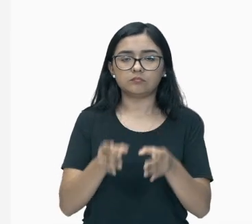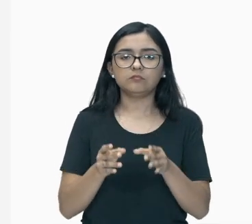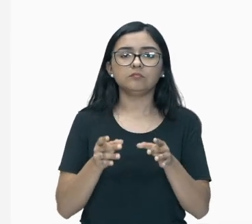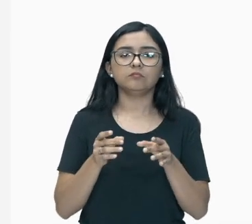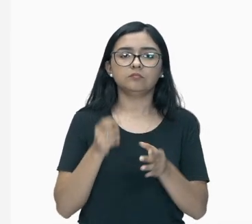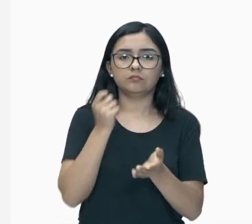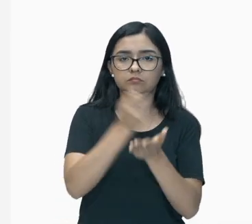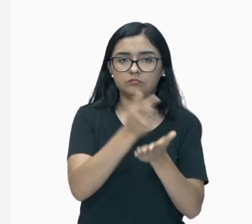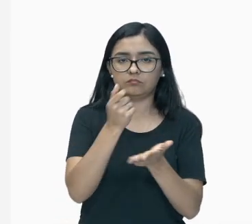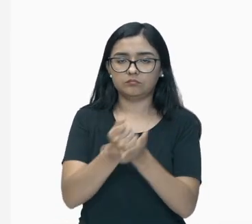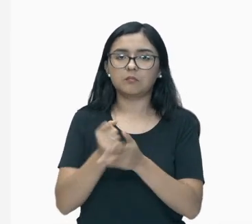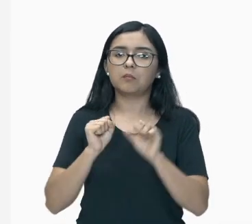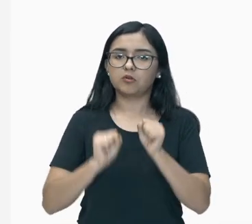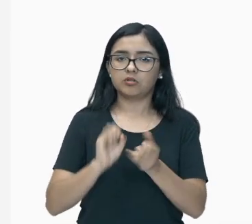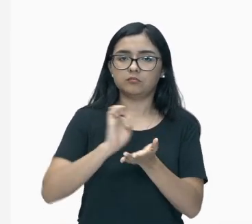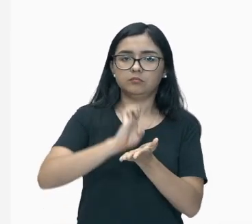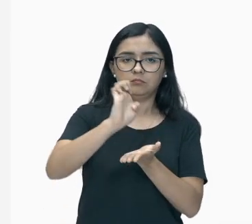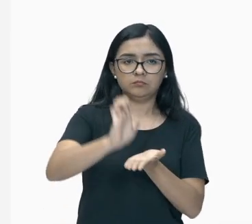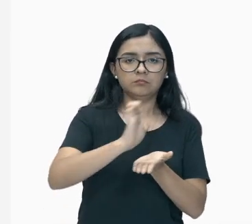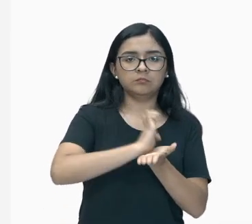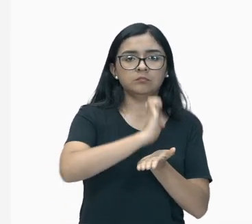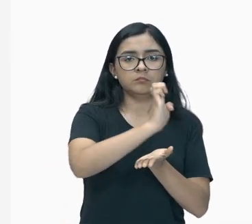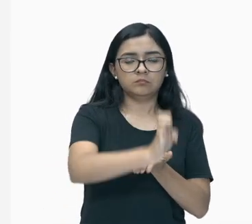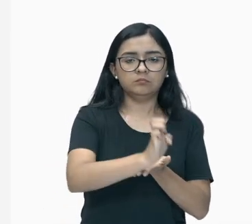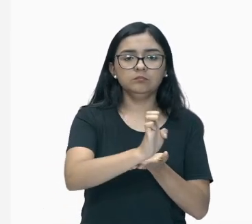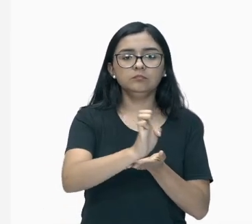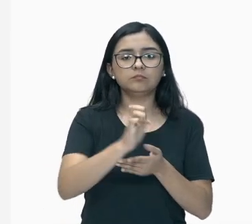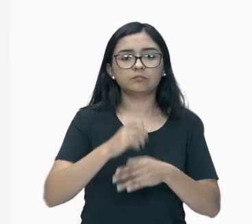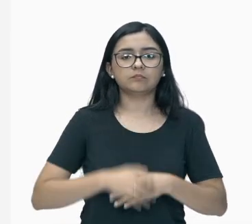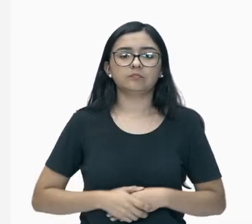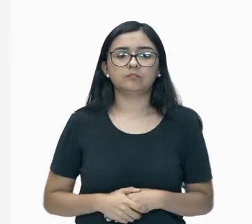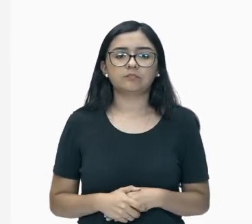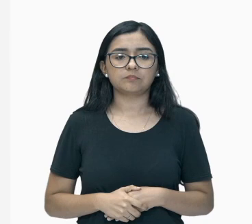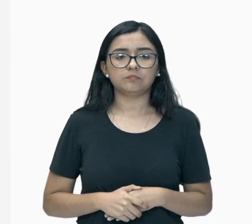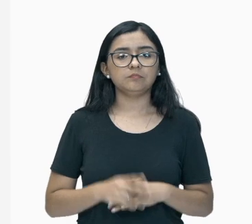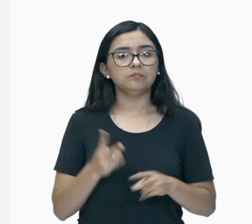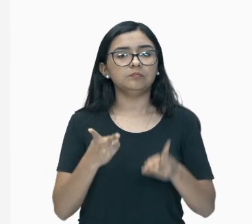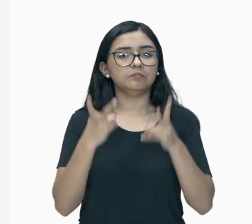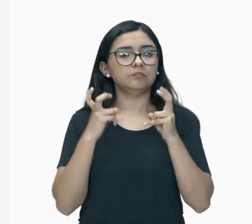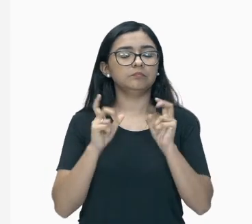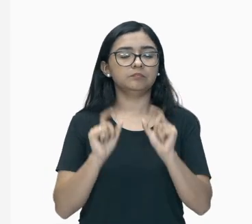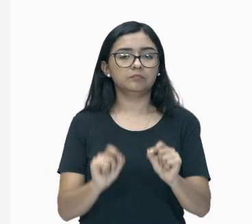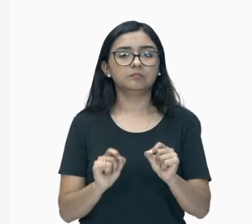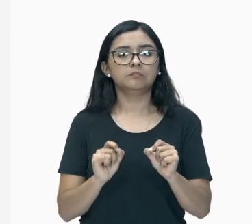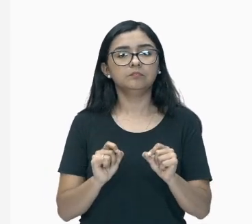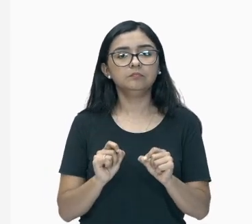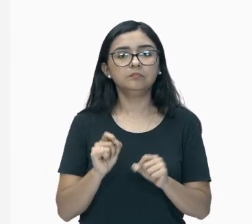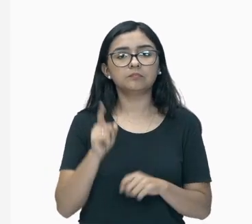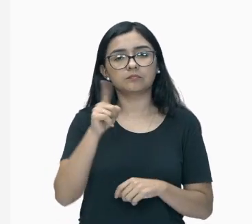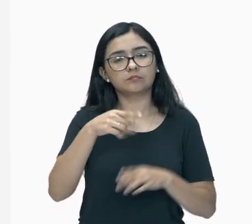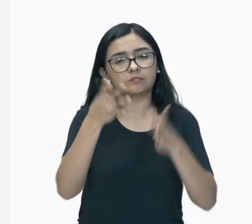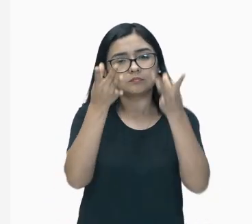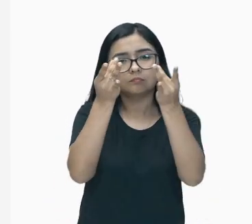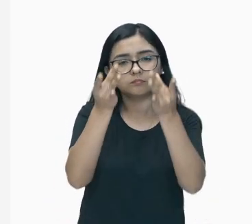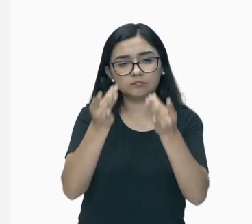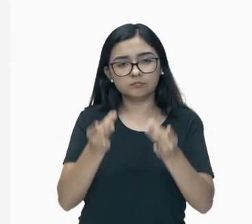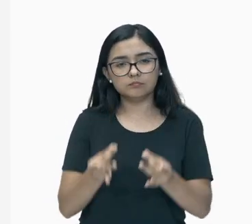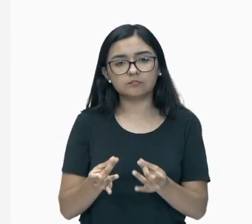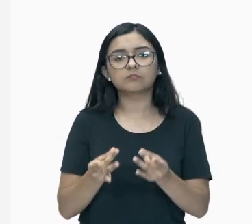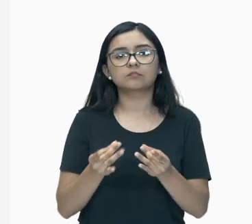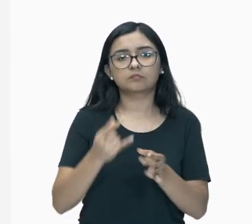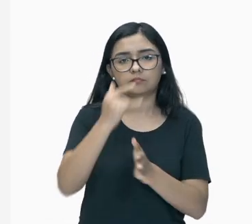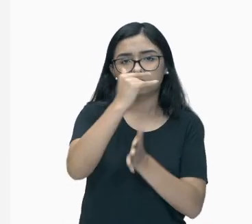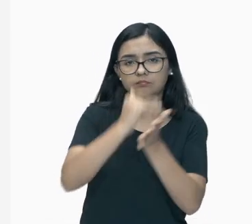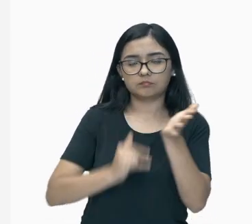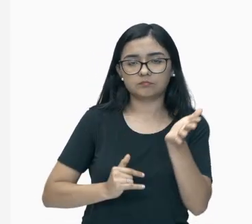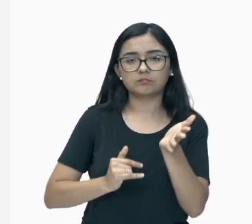mercantilistas, né, ao comércio e à manufatura colonial. Vejam lá que eles vão detalhar aí na Declaração do Direito